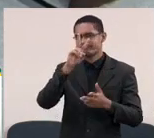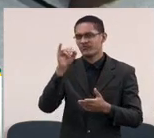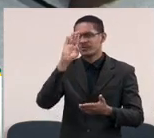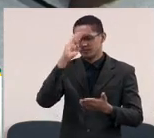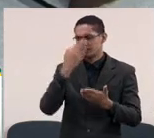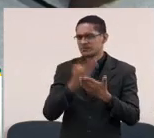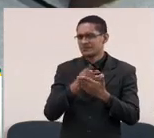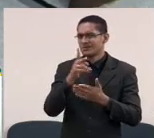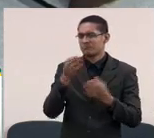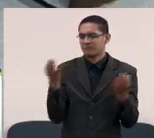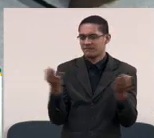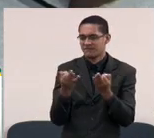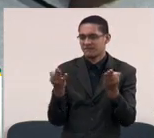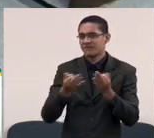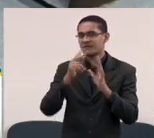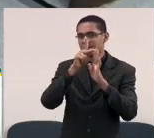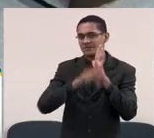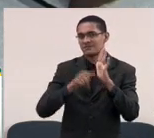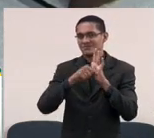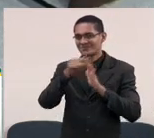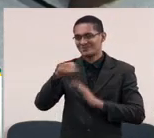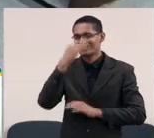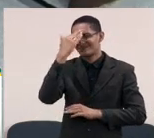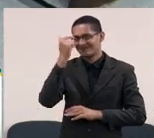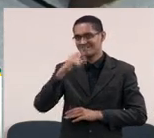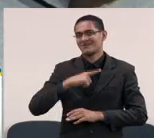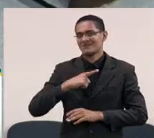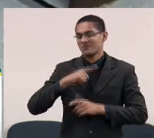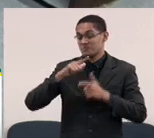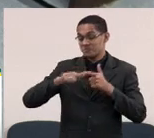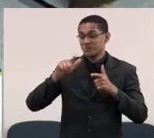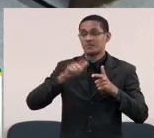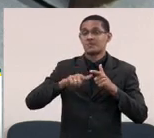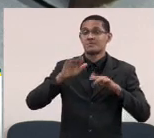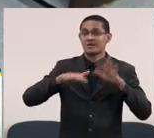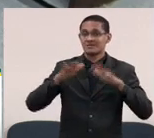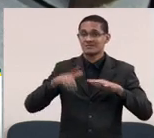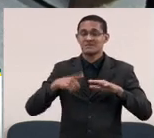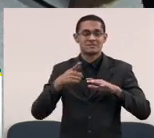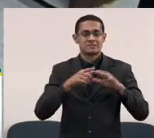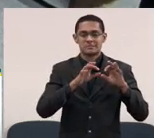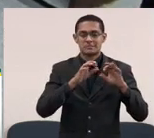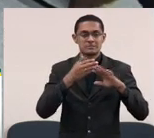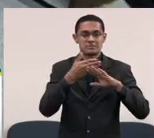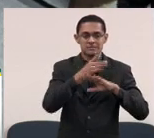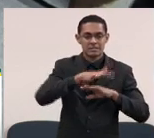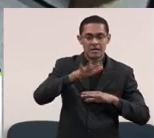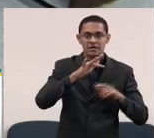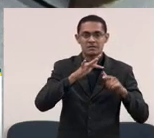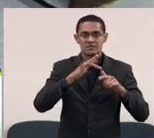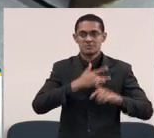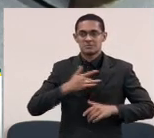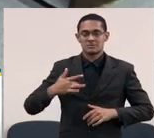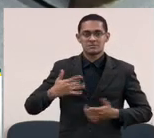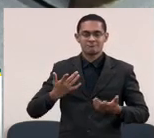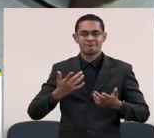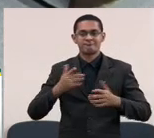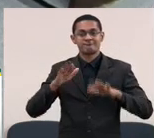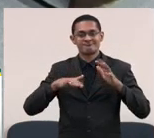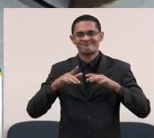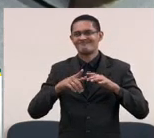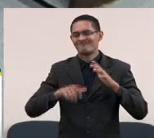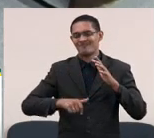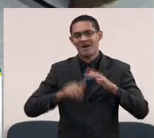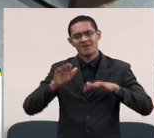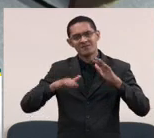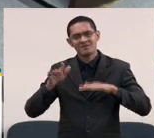um excelente projeto, né? A gente sabe quanto a gente tem a dificuldade em estar tratando as questões da saúde, mas muitas